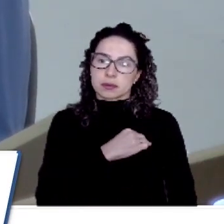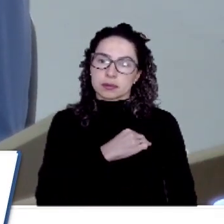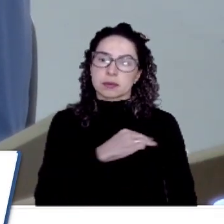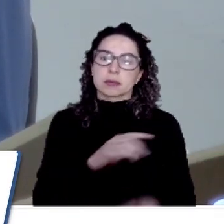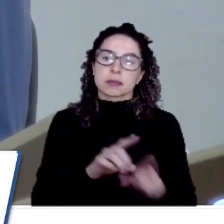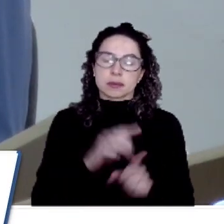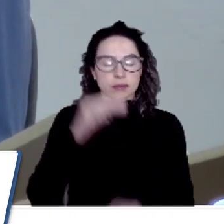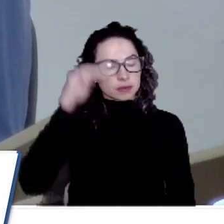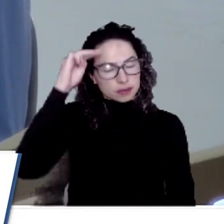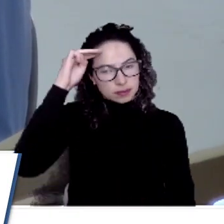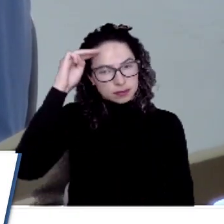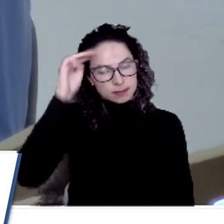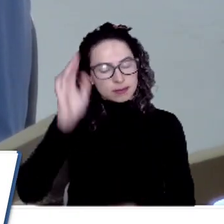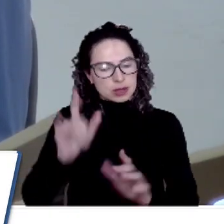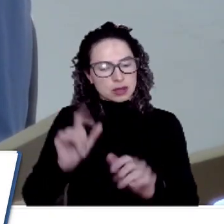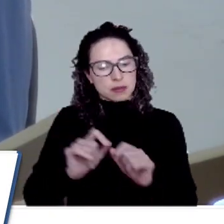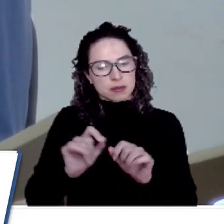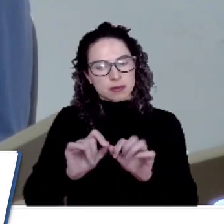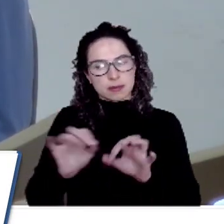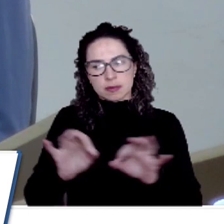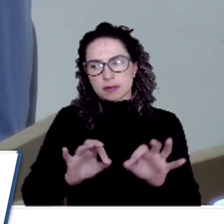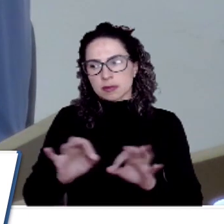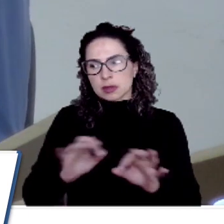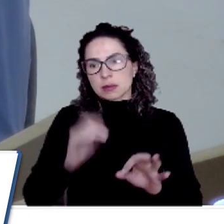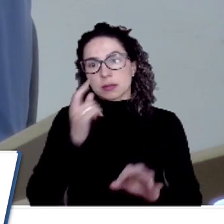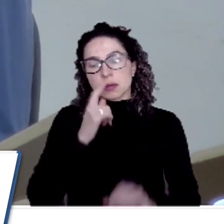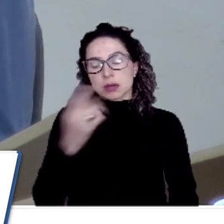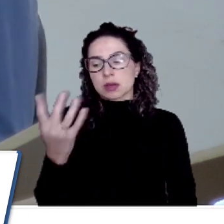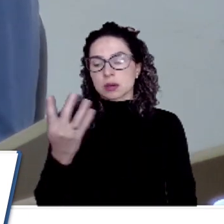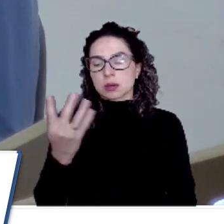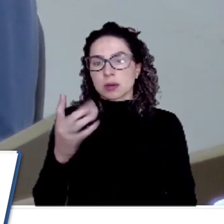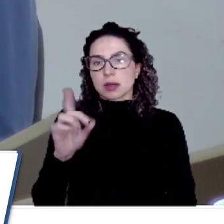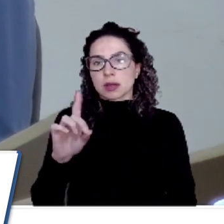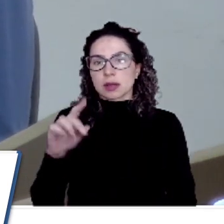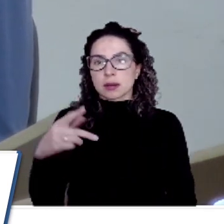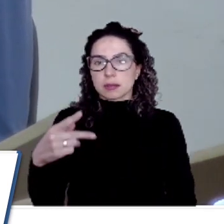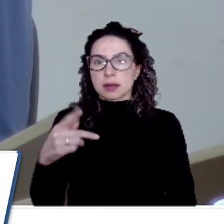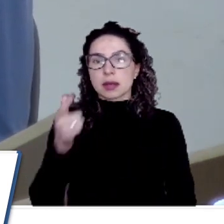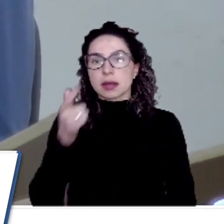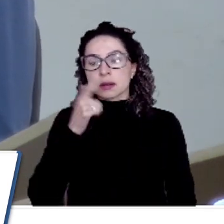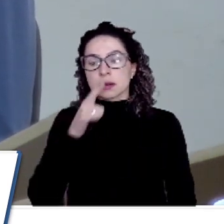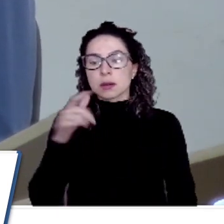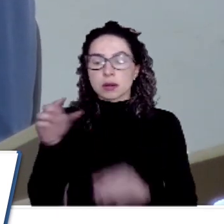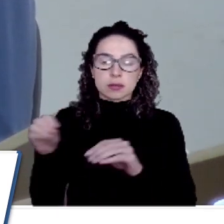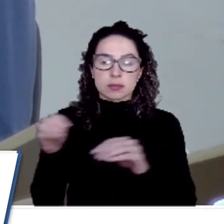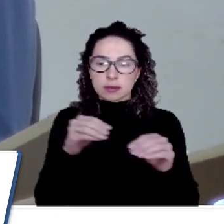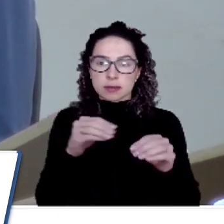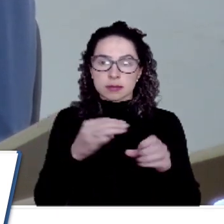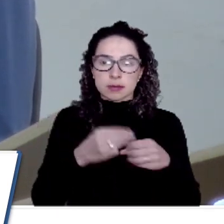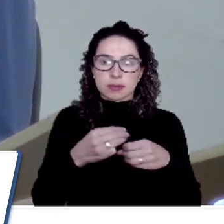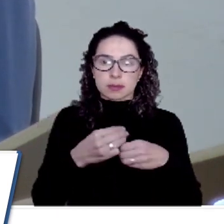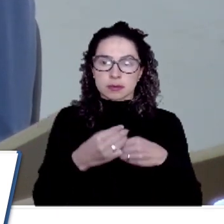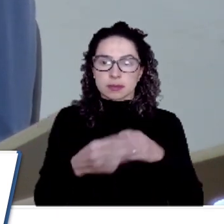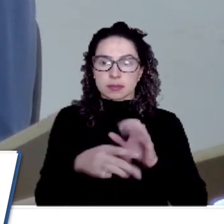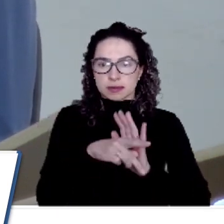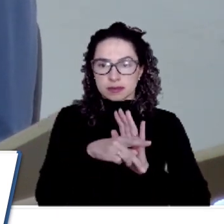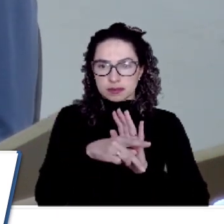fizeram para esse quarto DP ser passado para o município de Franca.